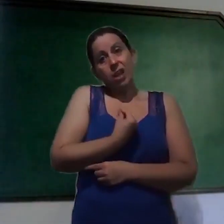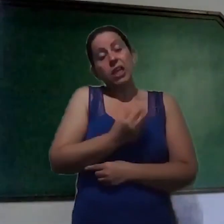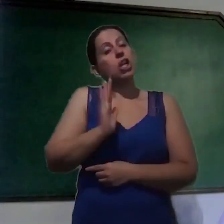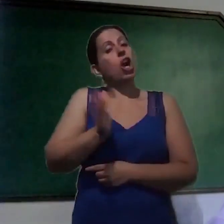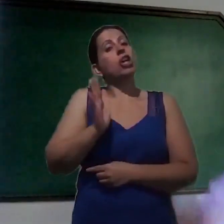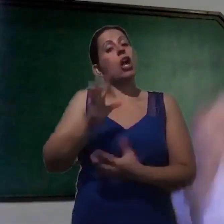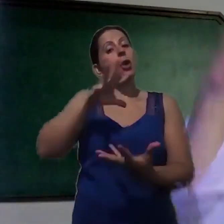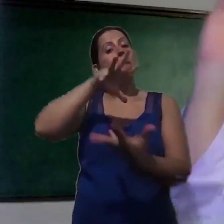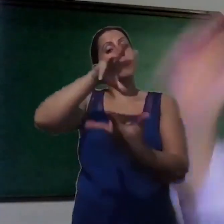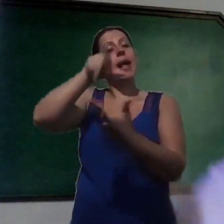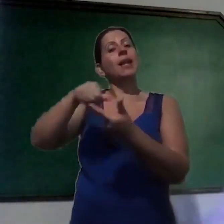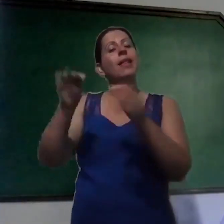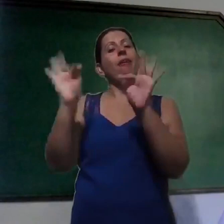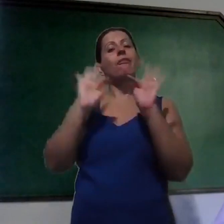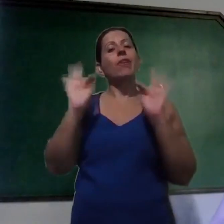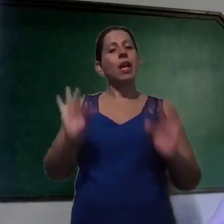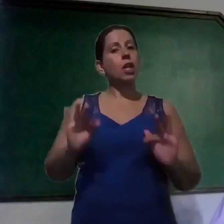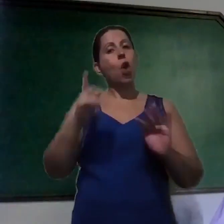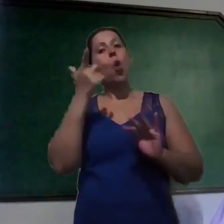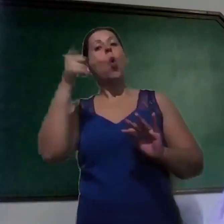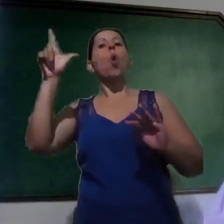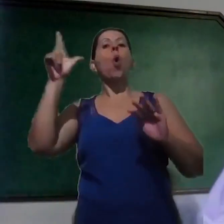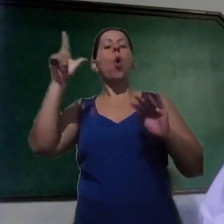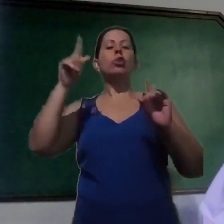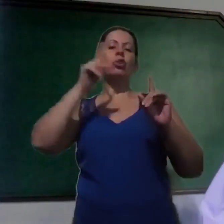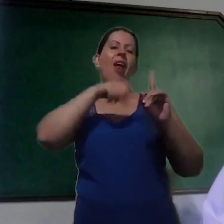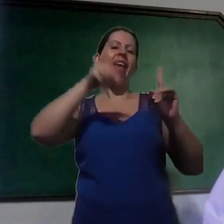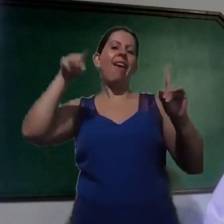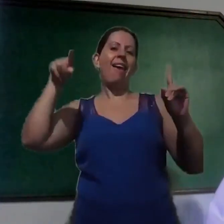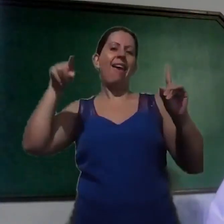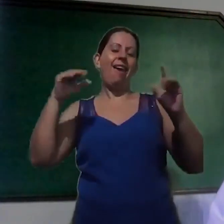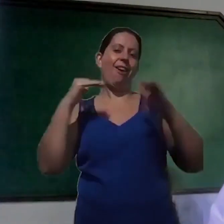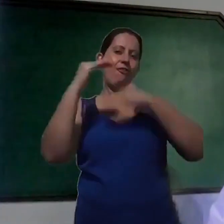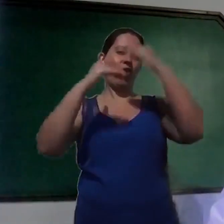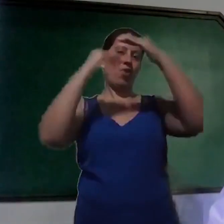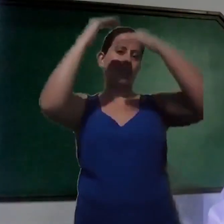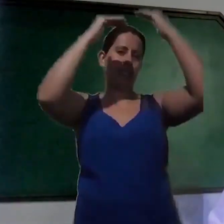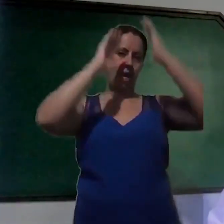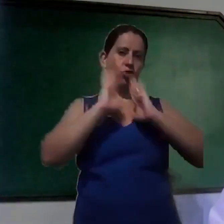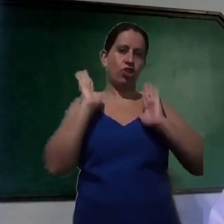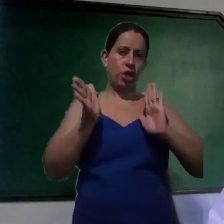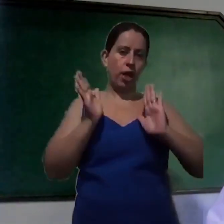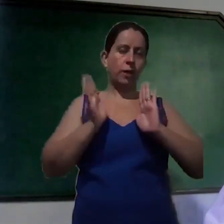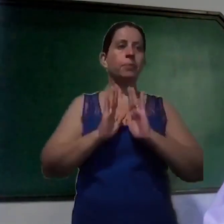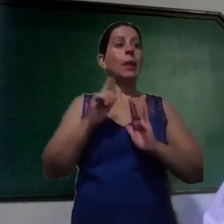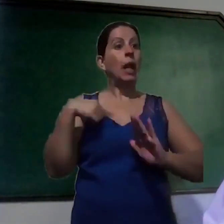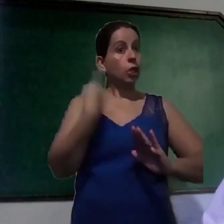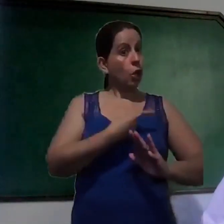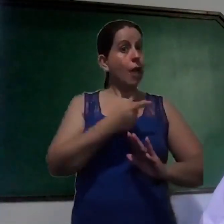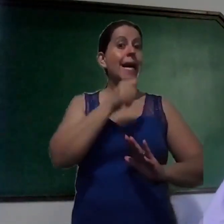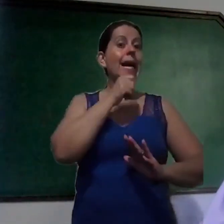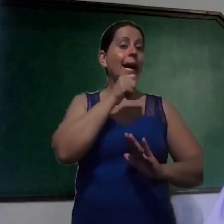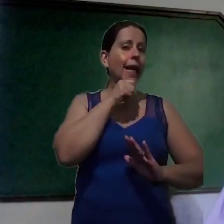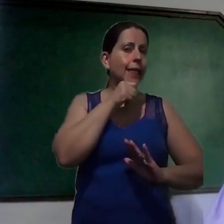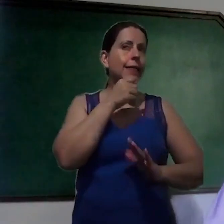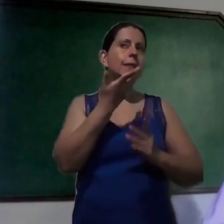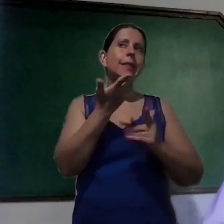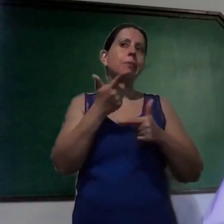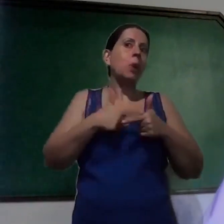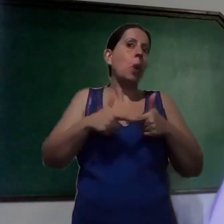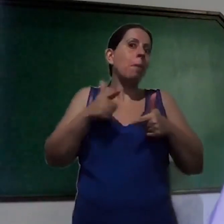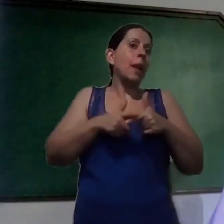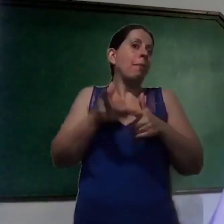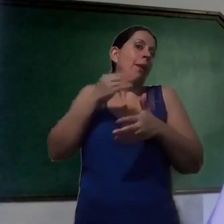né? Em outro grau de evolução. Então nós temos alguma coisa meio escura em nós. Seja